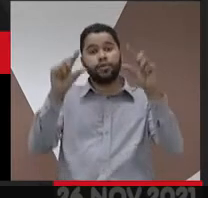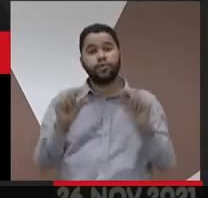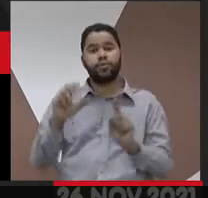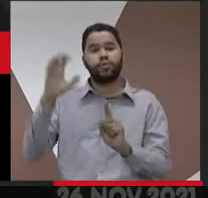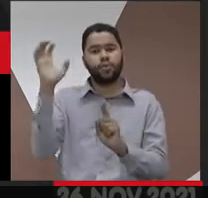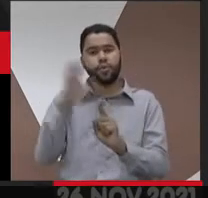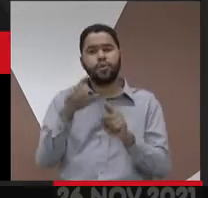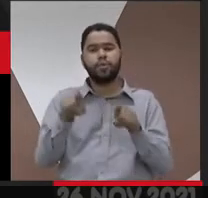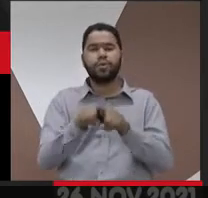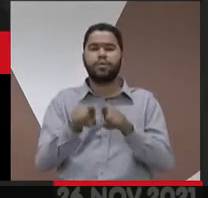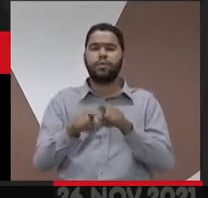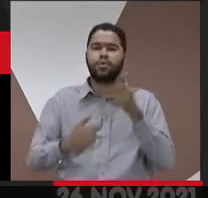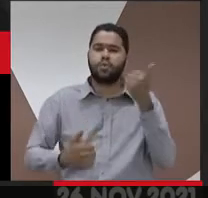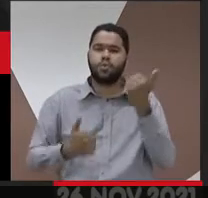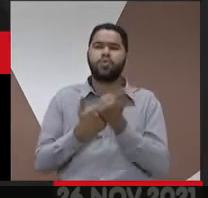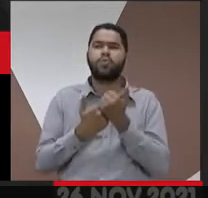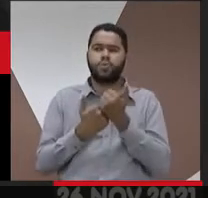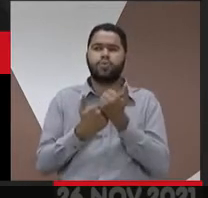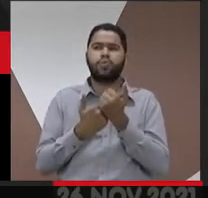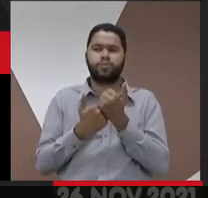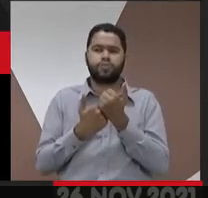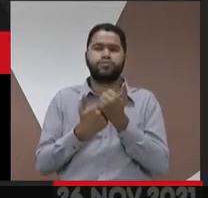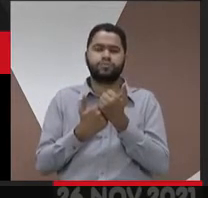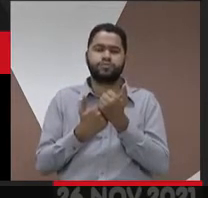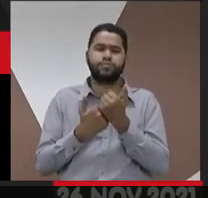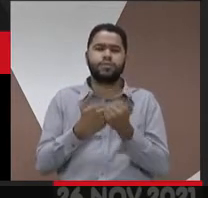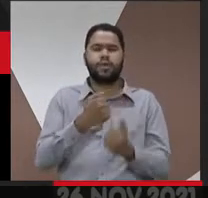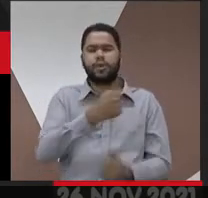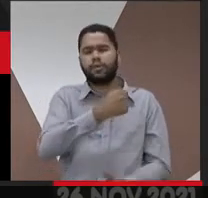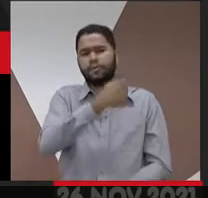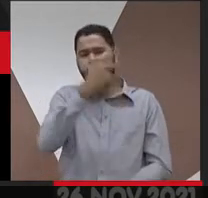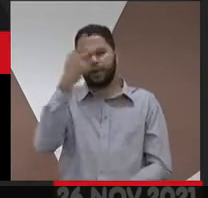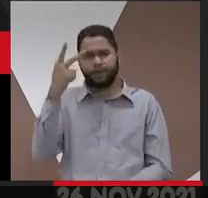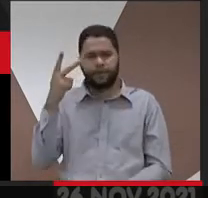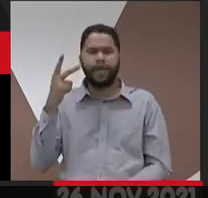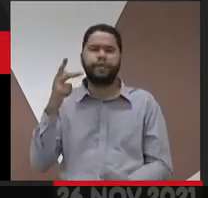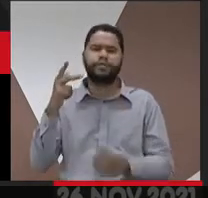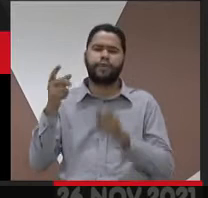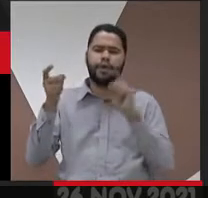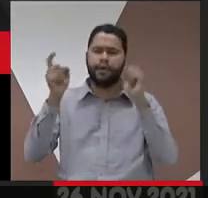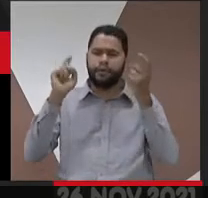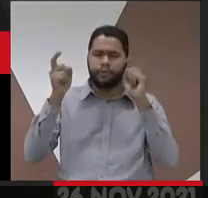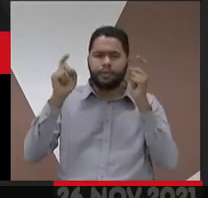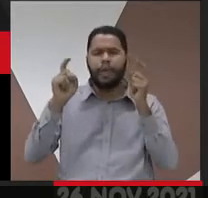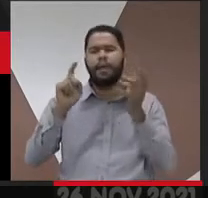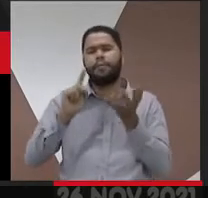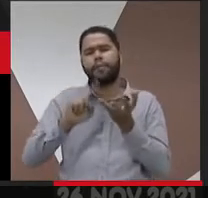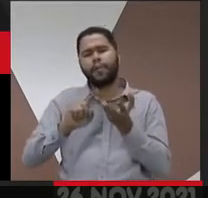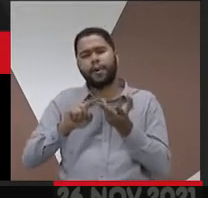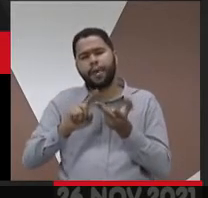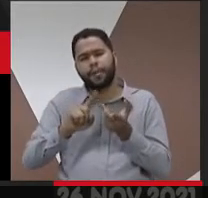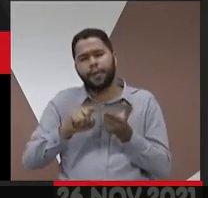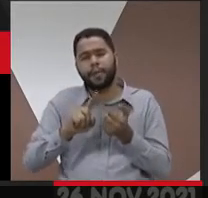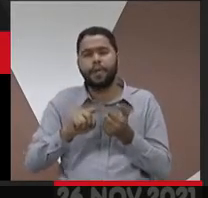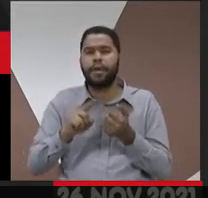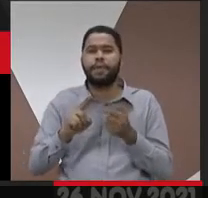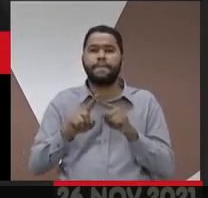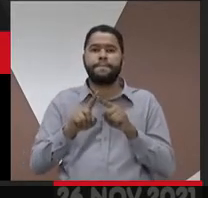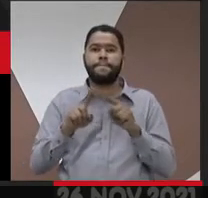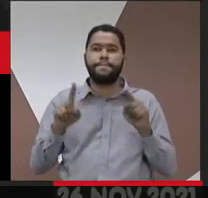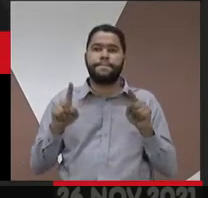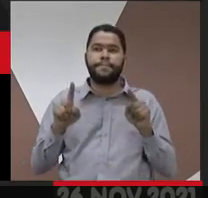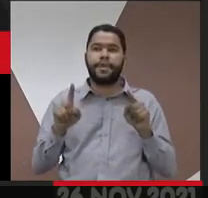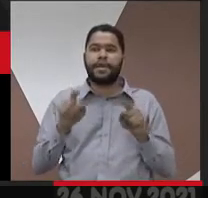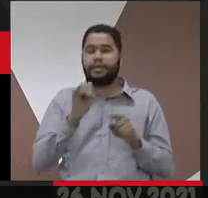inclusive estivemos em Brumadinho com o prefeito Avimar, essa foi a época uma demanda que o prefeito nos fez, né, que não passasse em